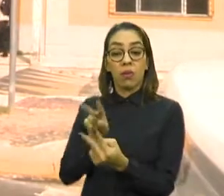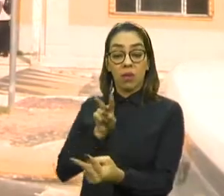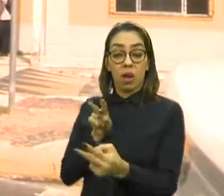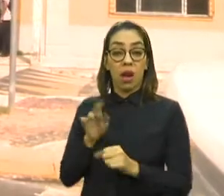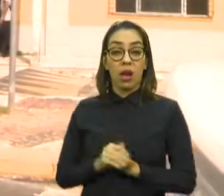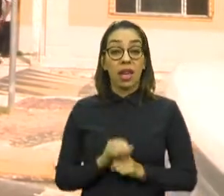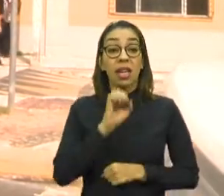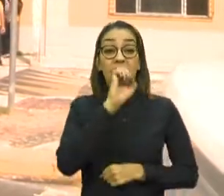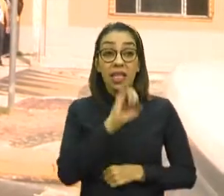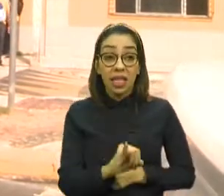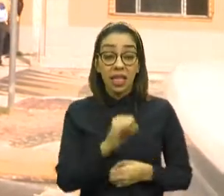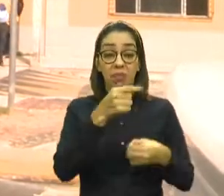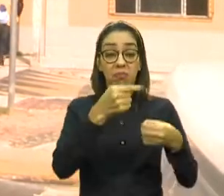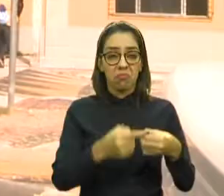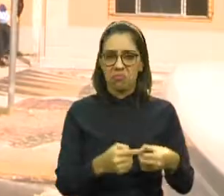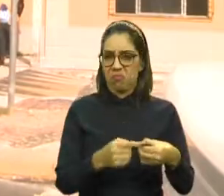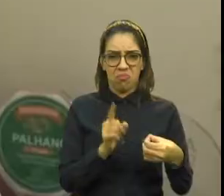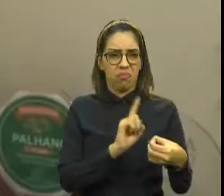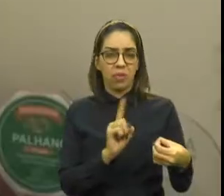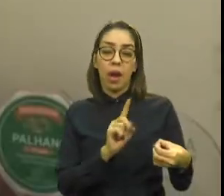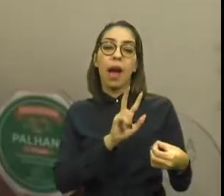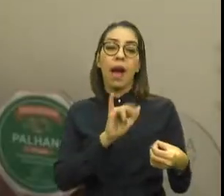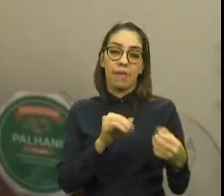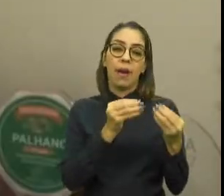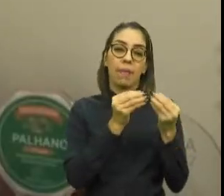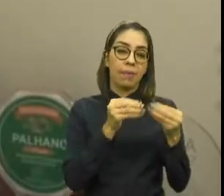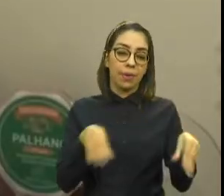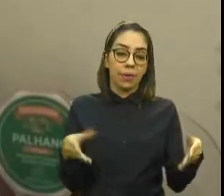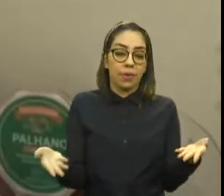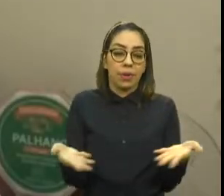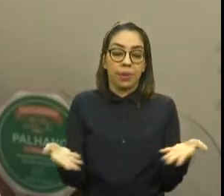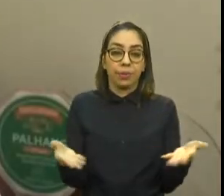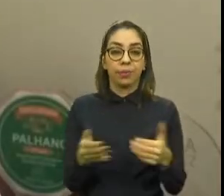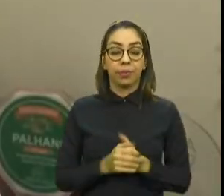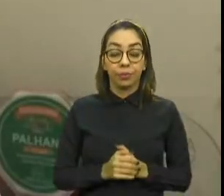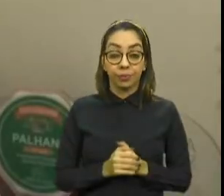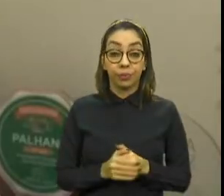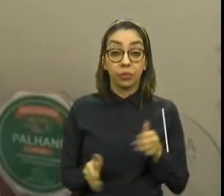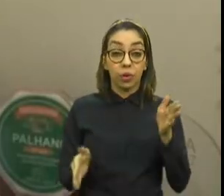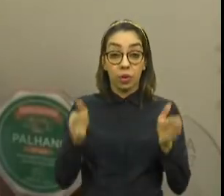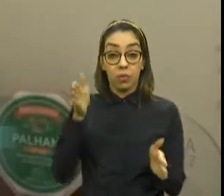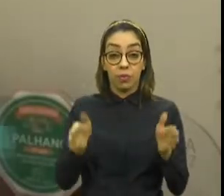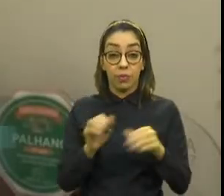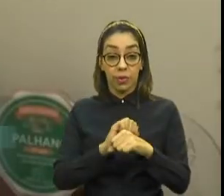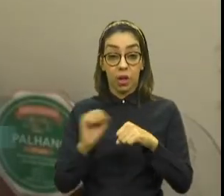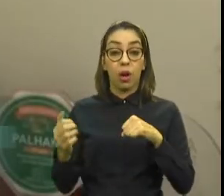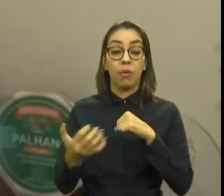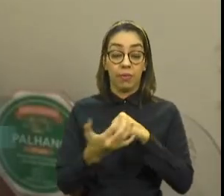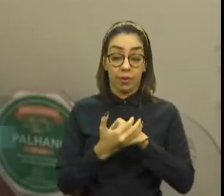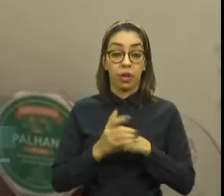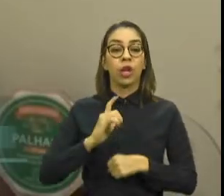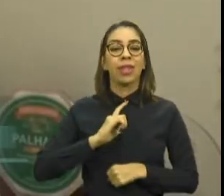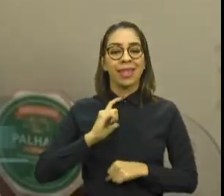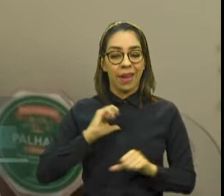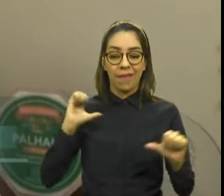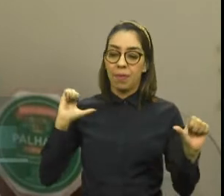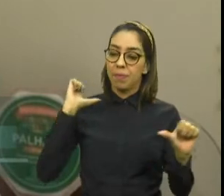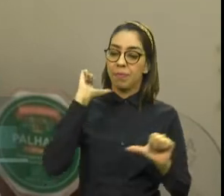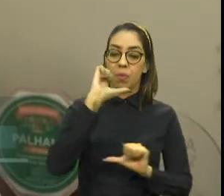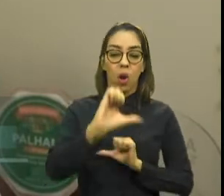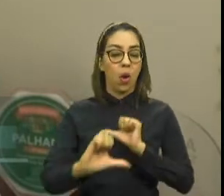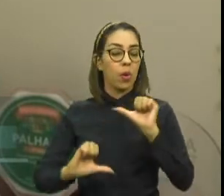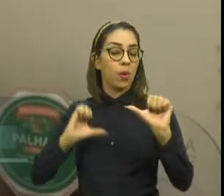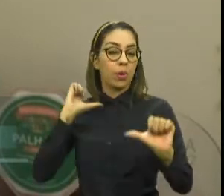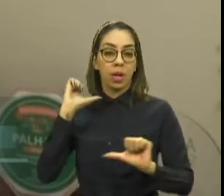fim acaba sendo prejudicado. No momento de pandemia, onde de fato nós tivemos mudanças de rotinas na escola com